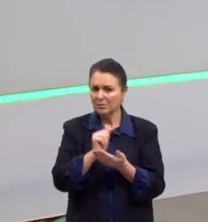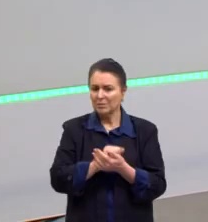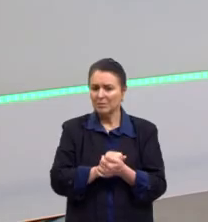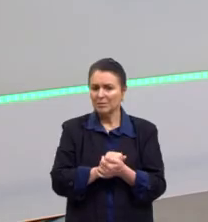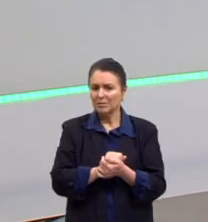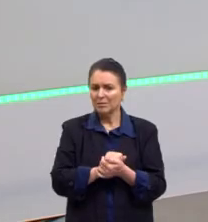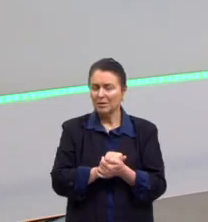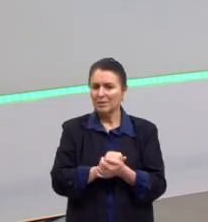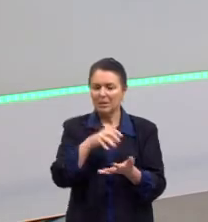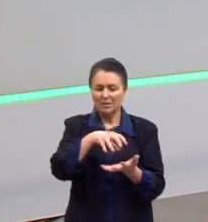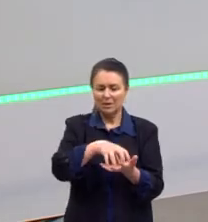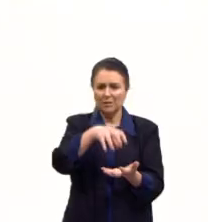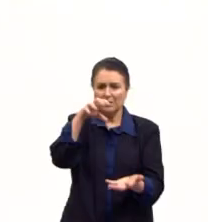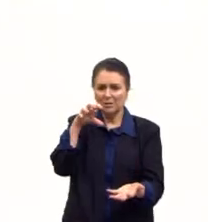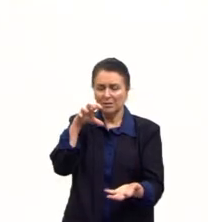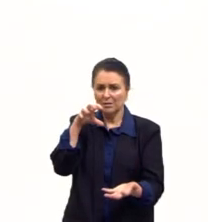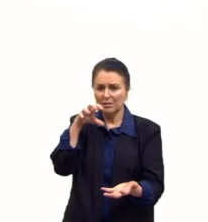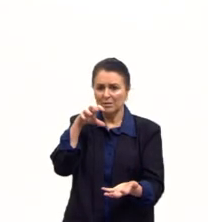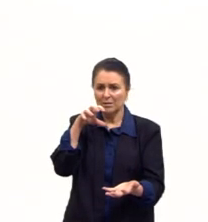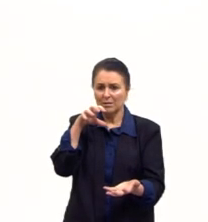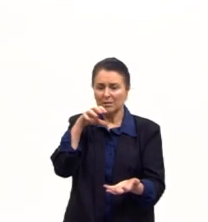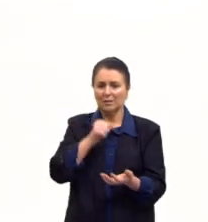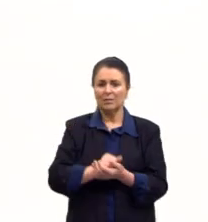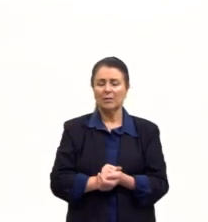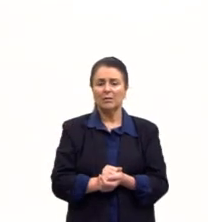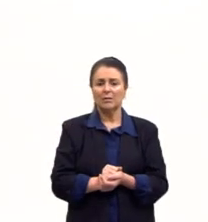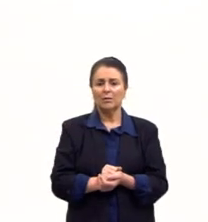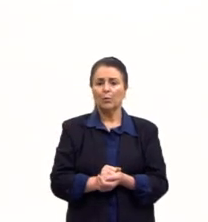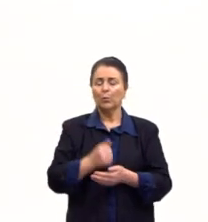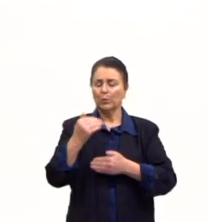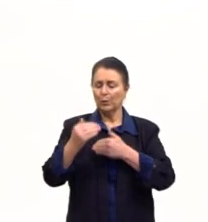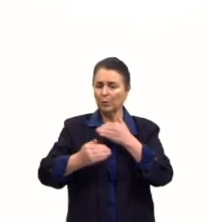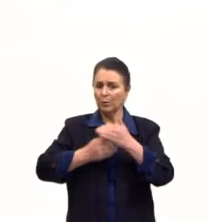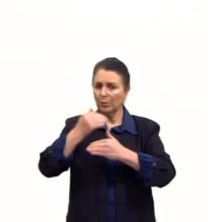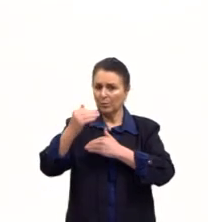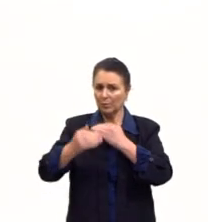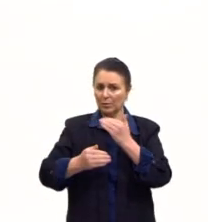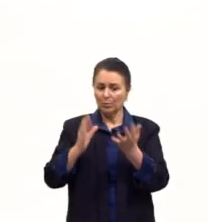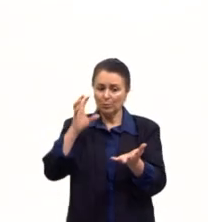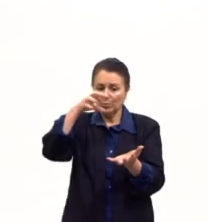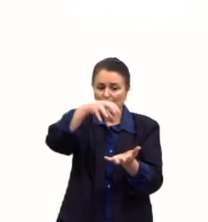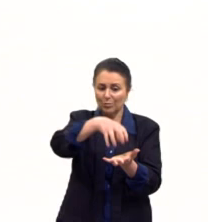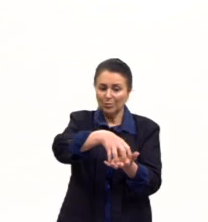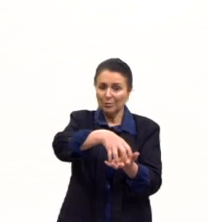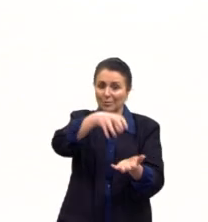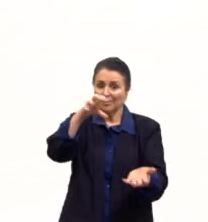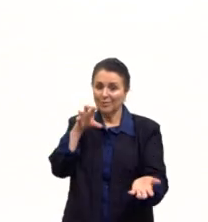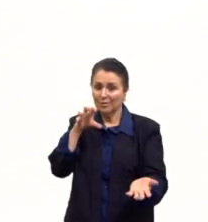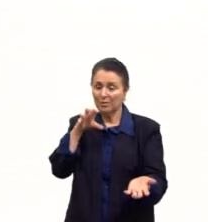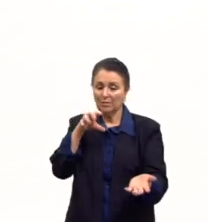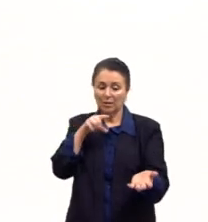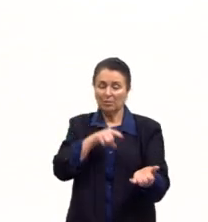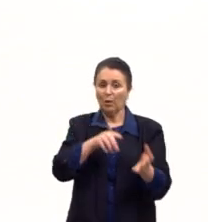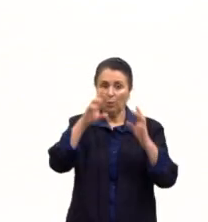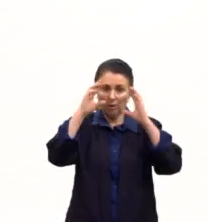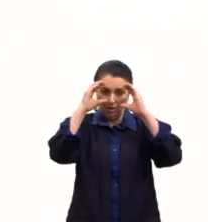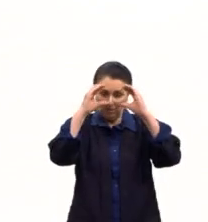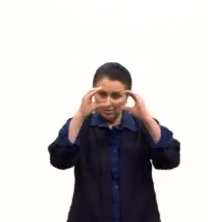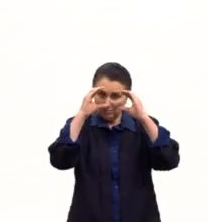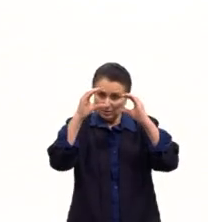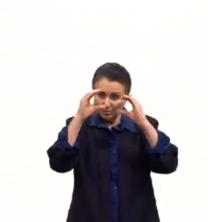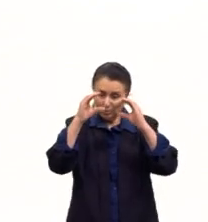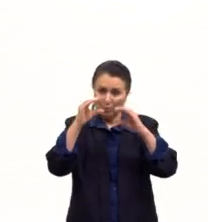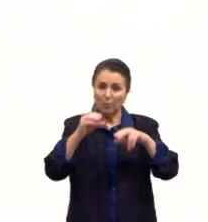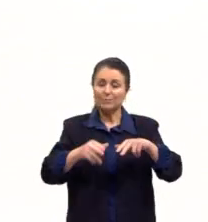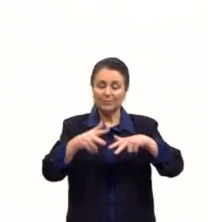desse dessa desse colonização como a gente viu o processo de colonização não não não respeitou as